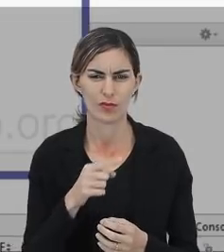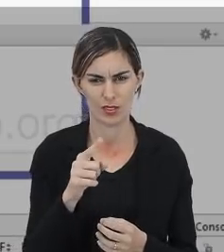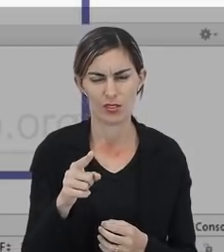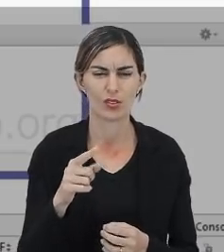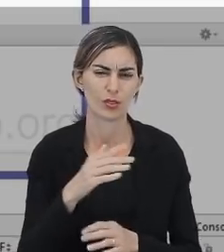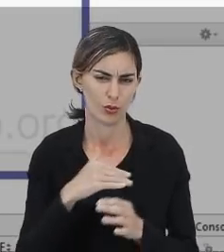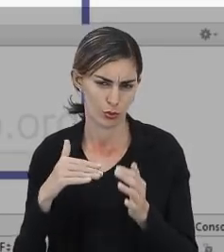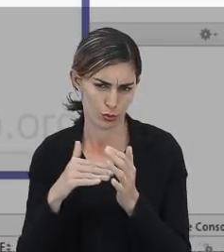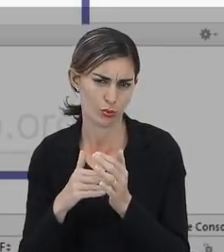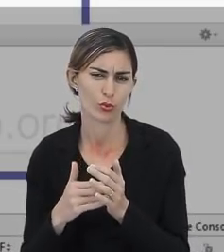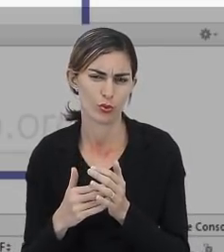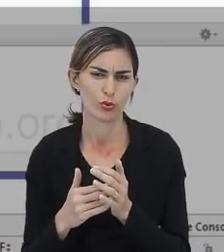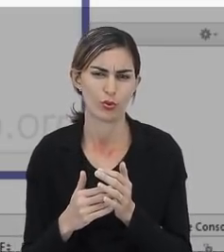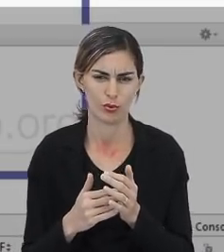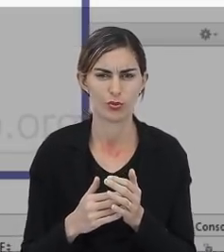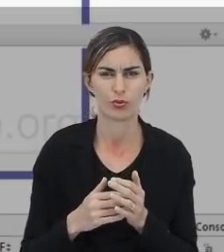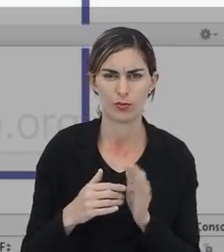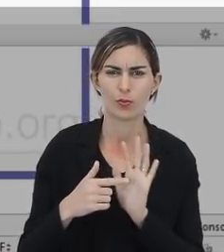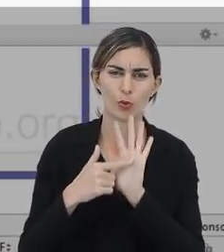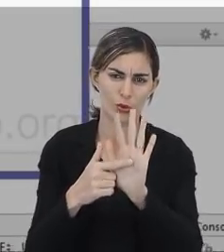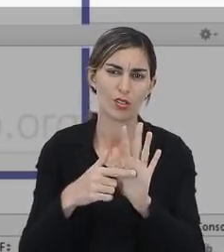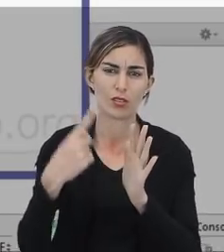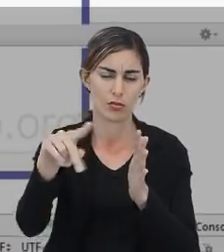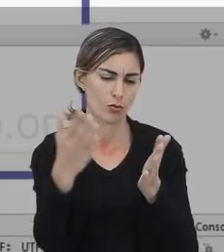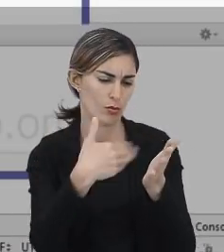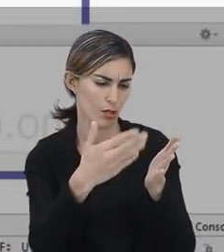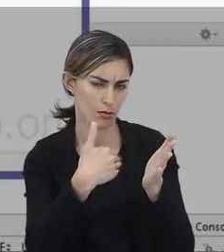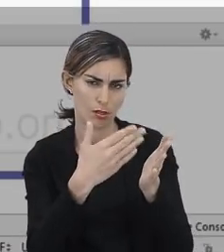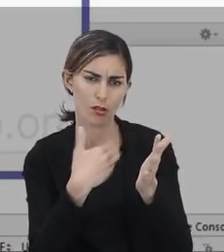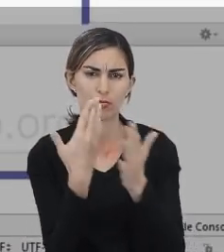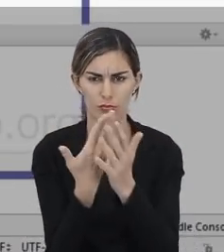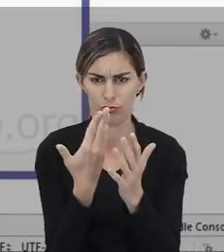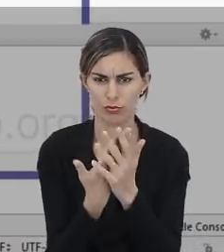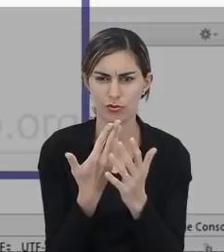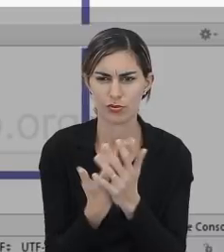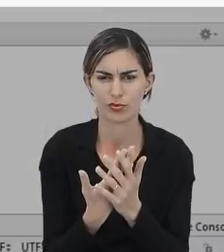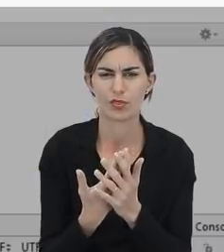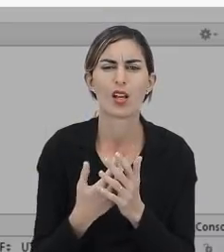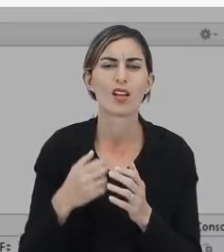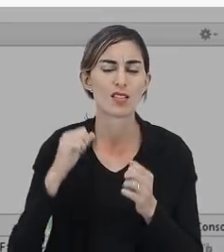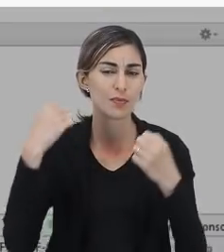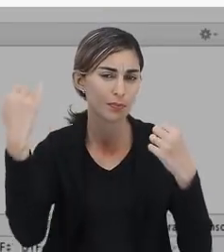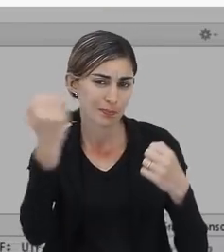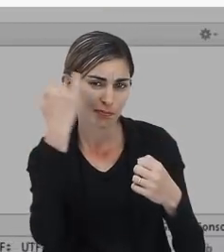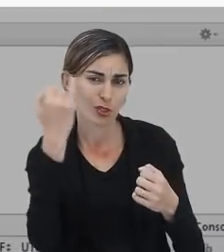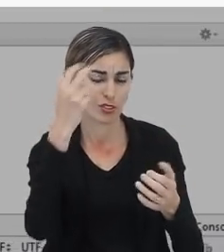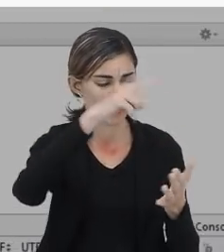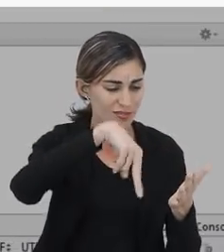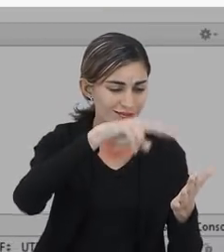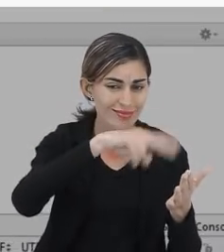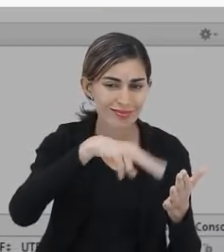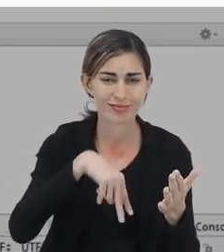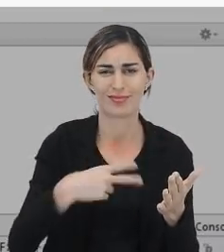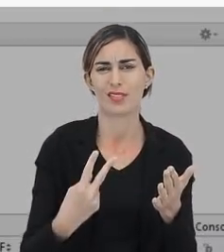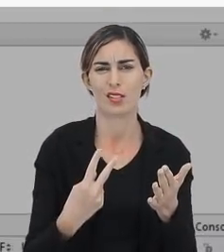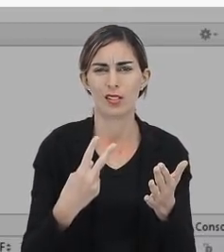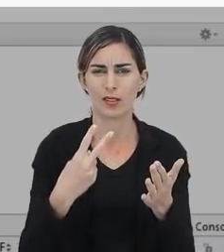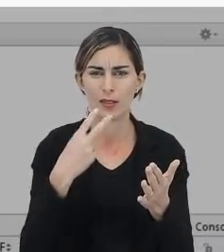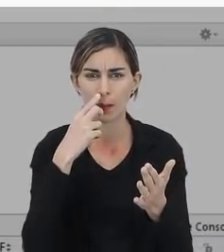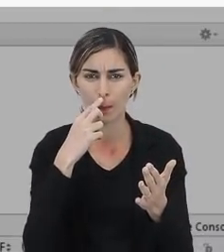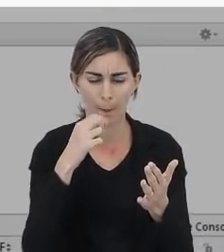Lembre-se que todo esse conteúdo ele está no caderno de estudo e é essencial que você leia, que